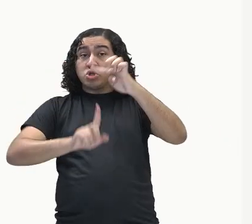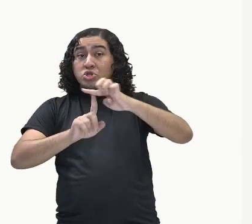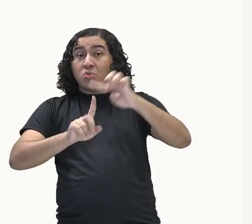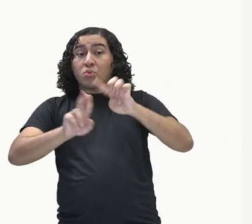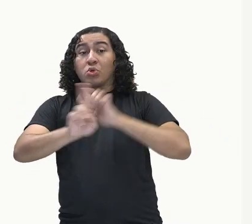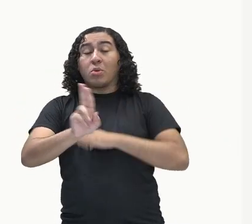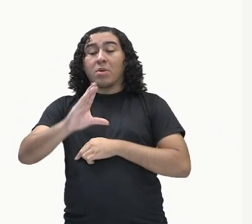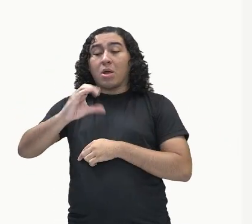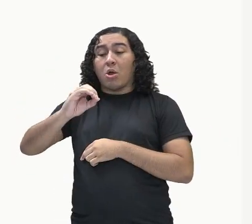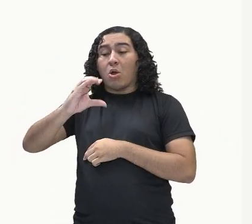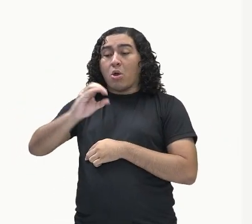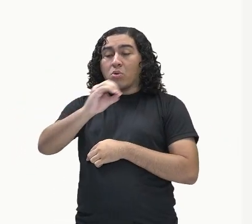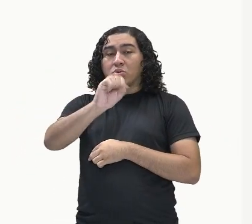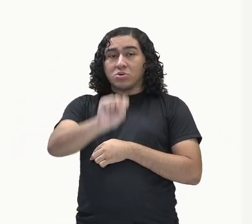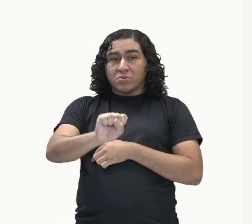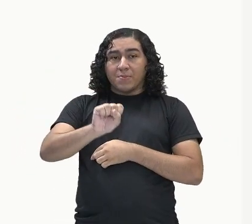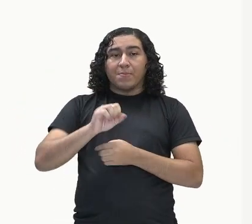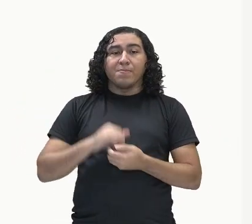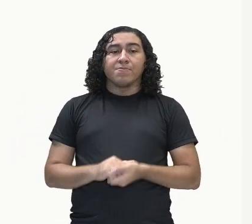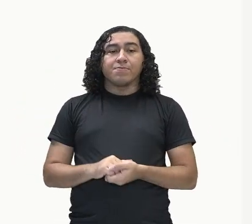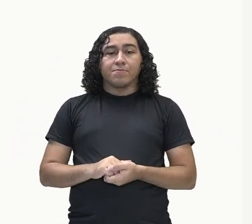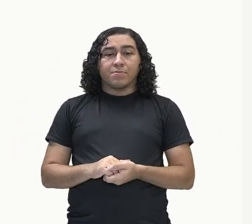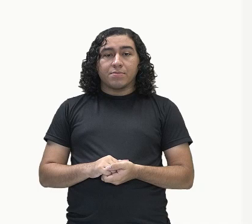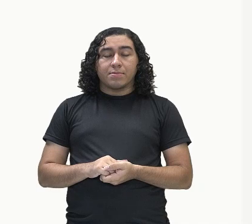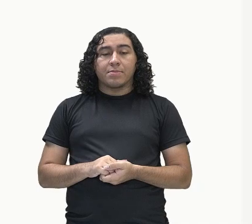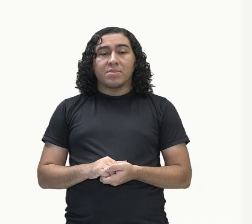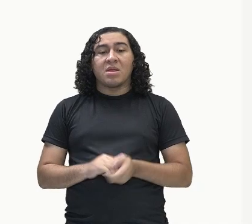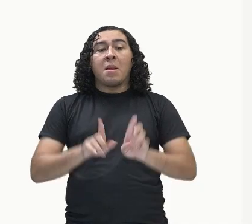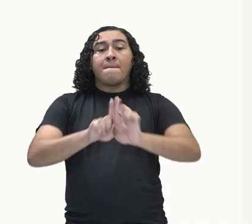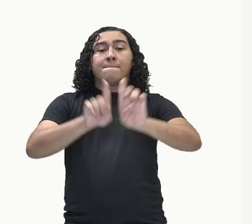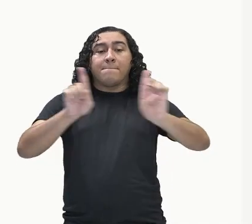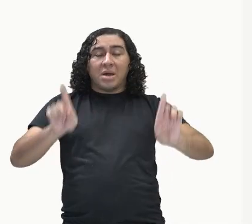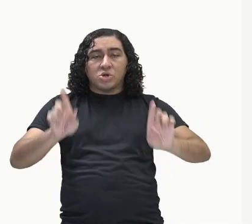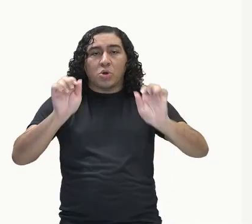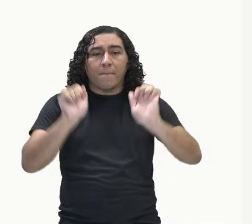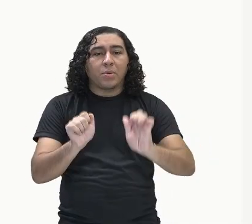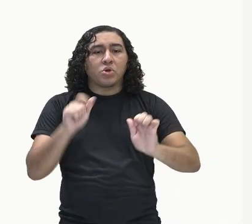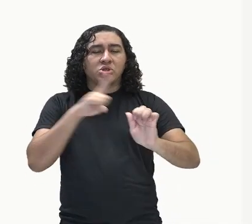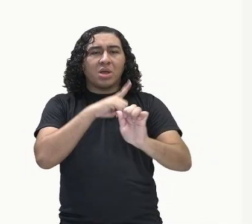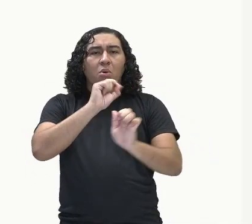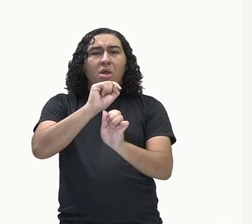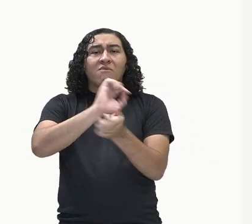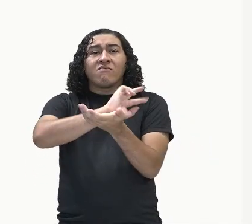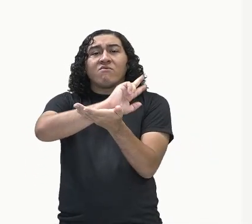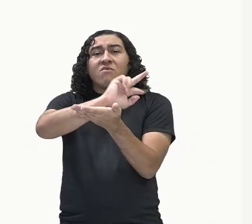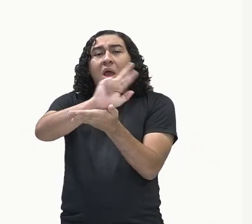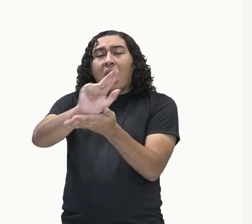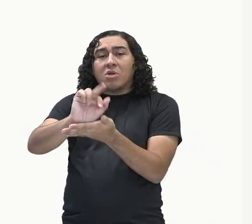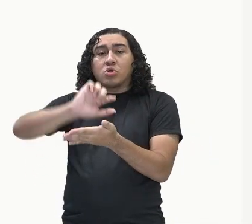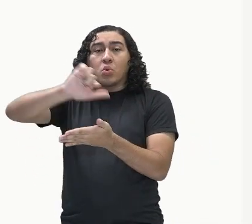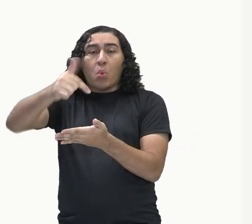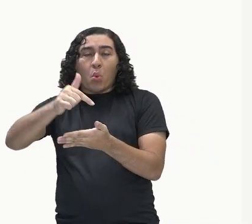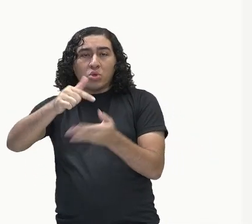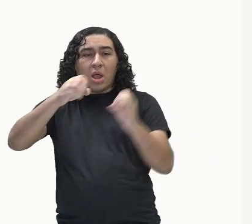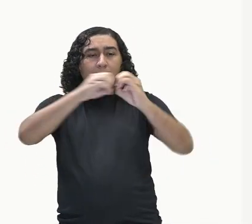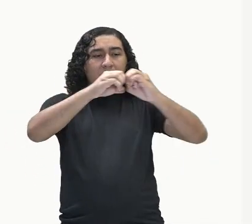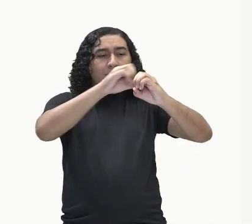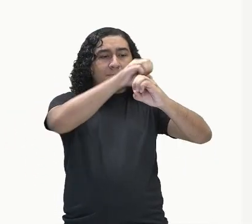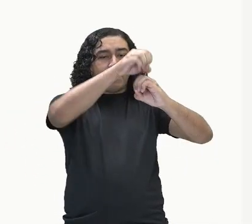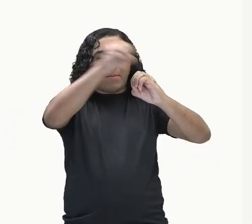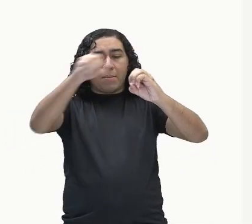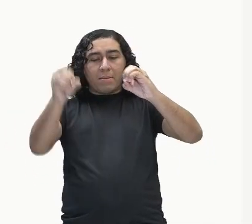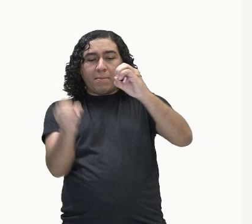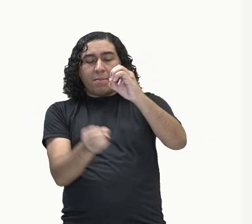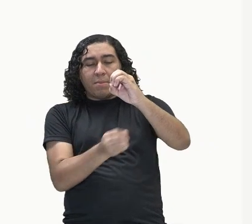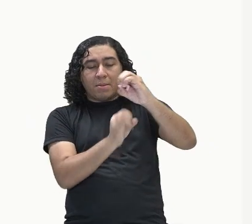denominada cocos porém eles podem se associar formando diversos tipos de colônias O que que é uma